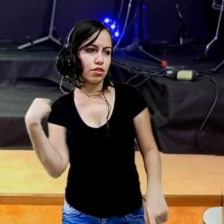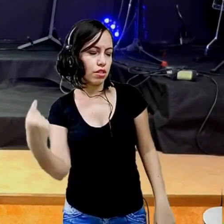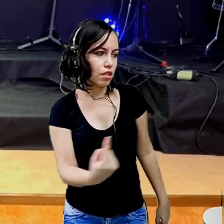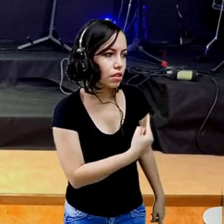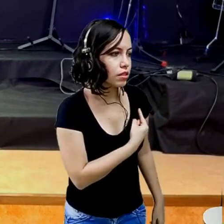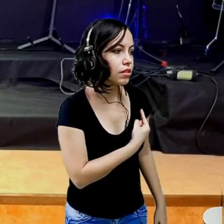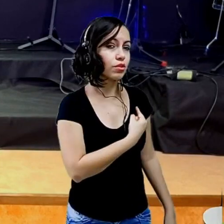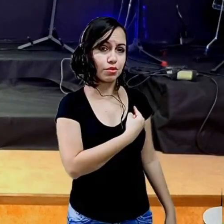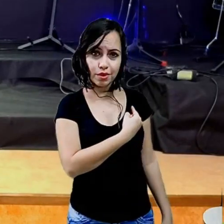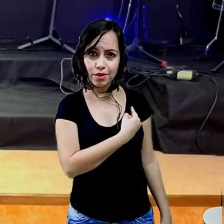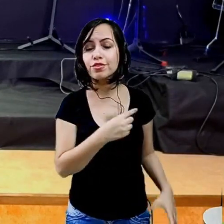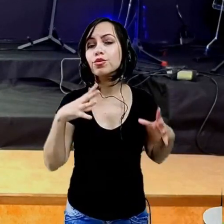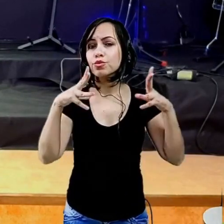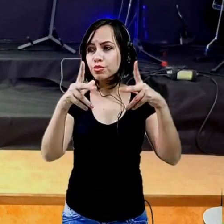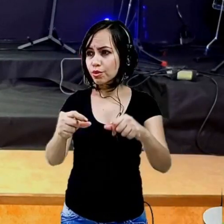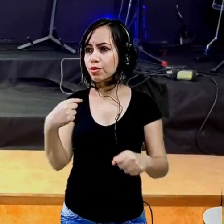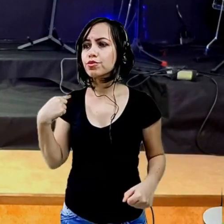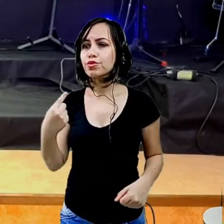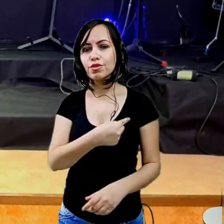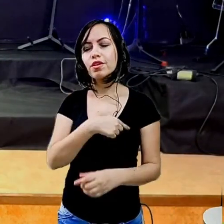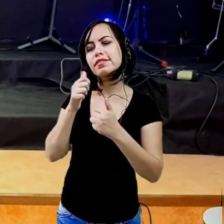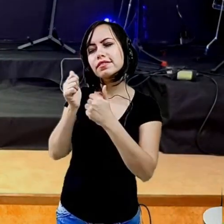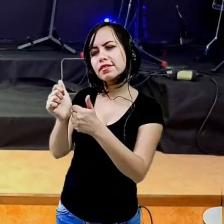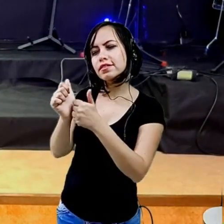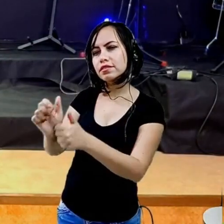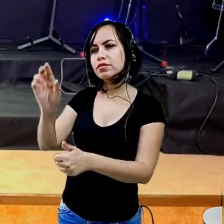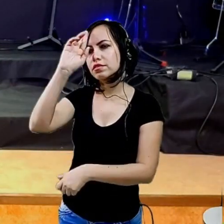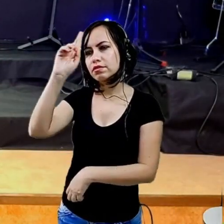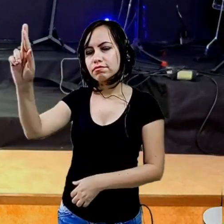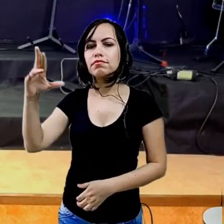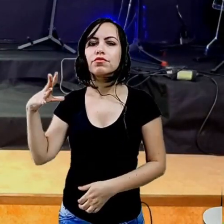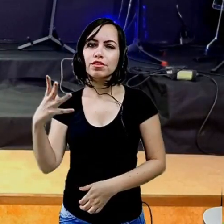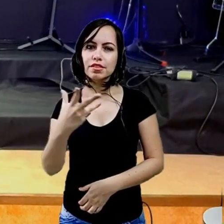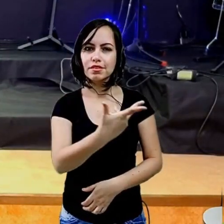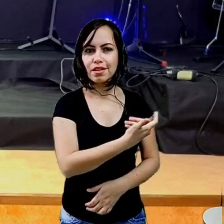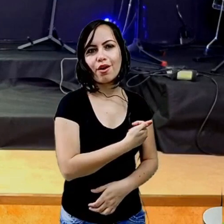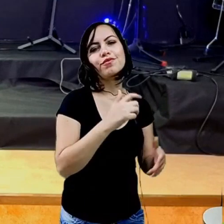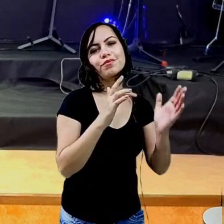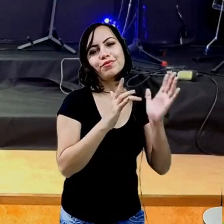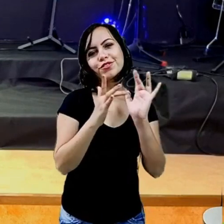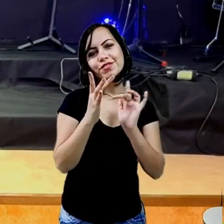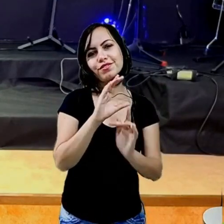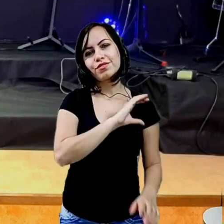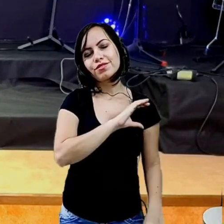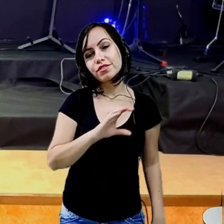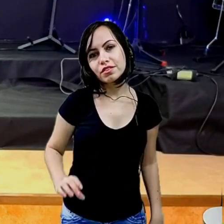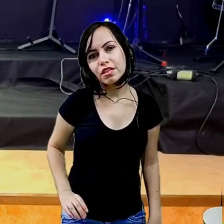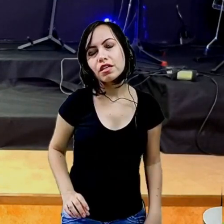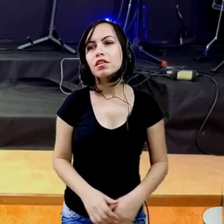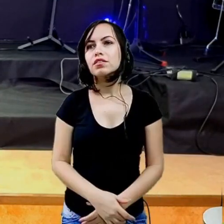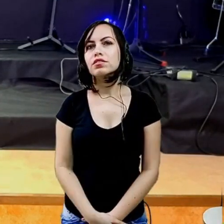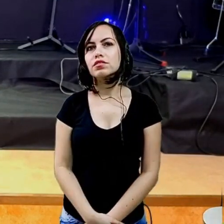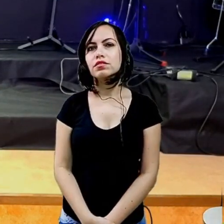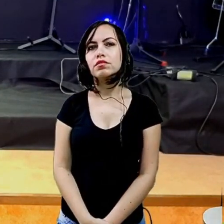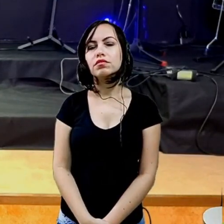de todos nós, seguidores do Senhor, que fomos alcançados por Cristo Jesus. Pois ele